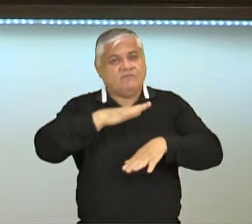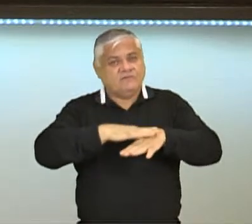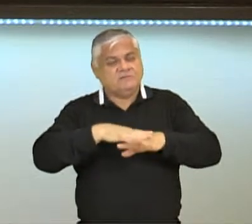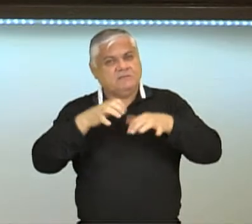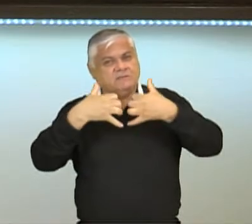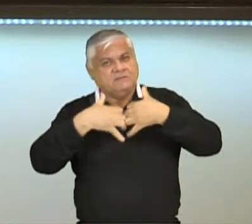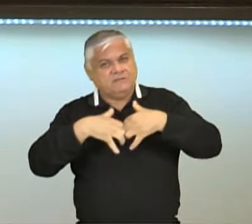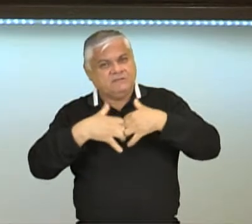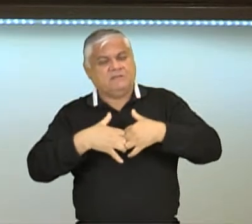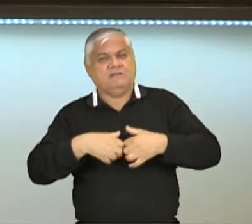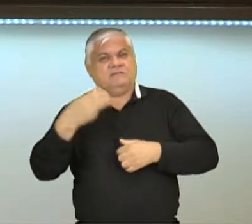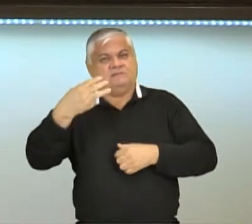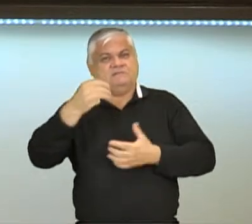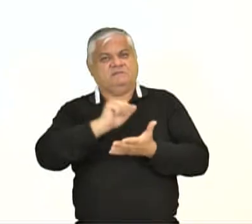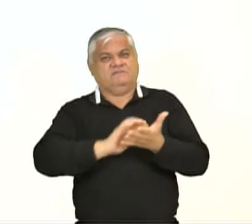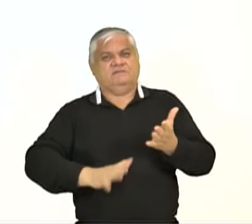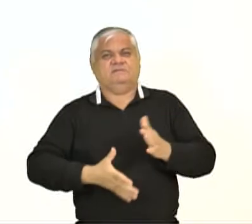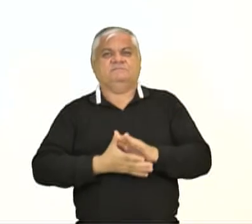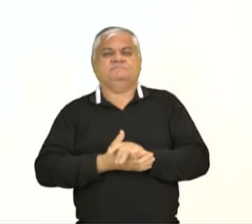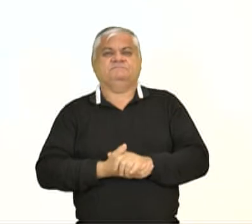vocês resolver a terceira atividade.